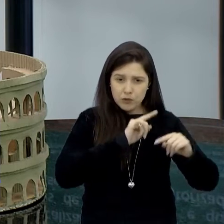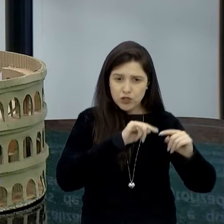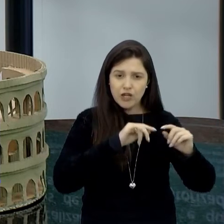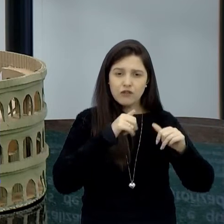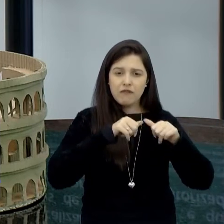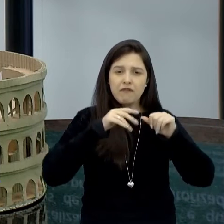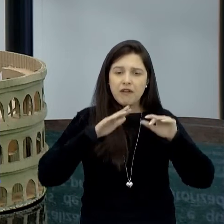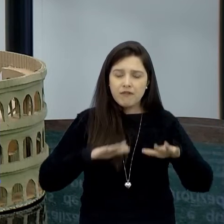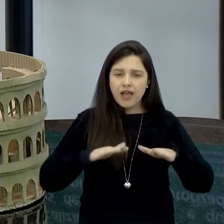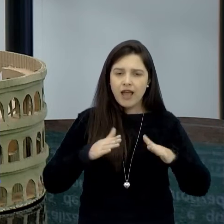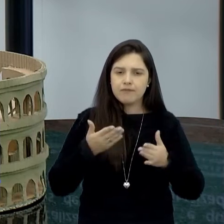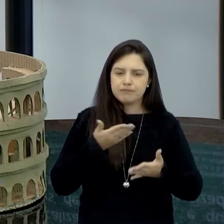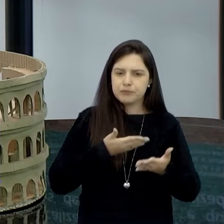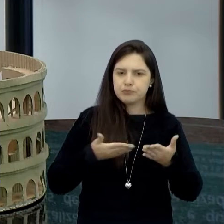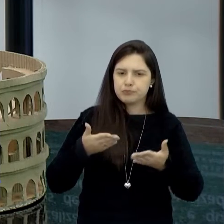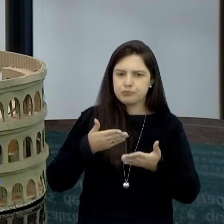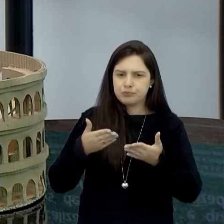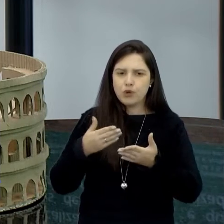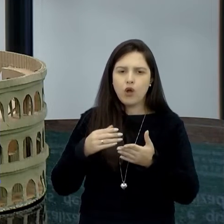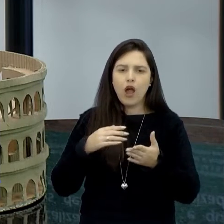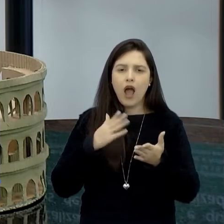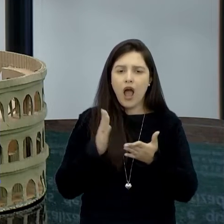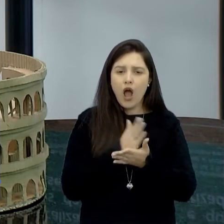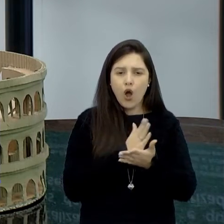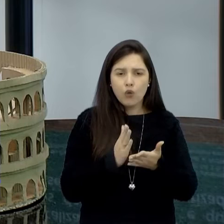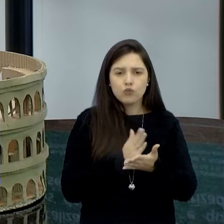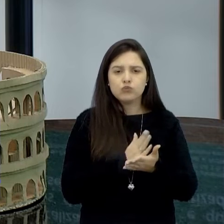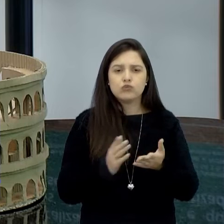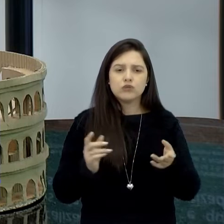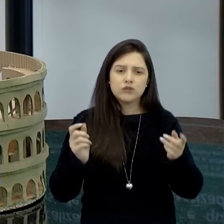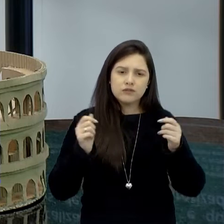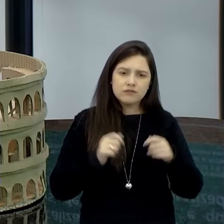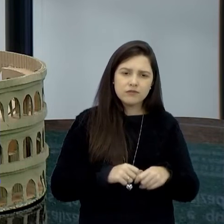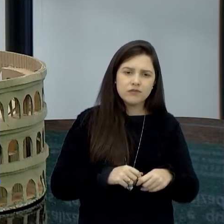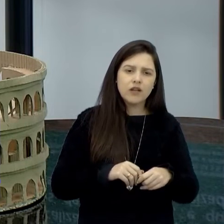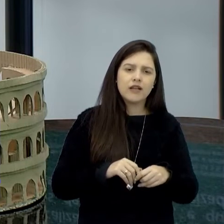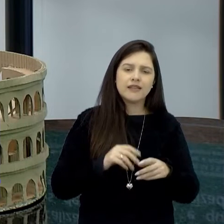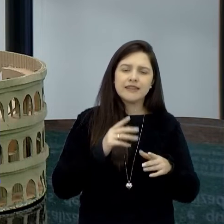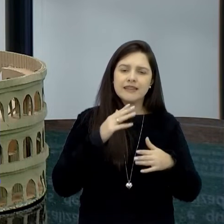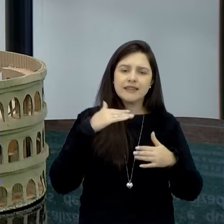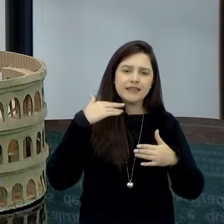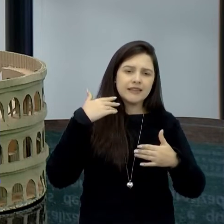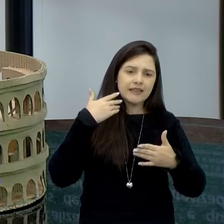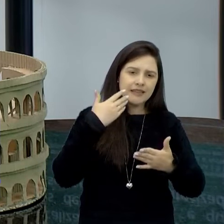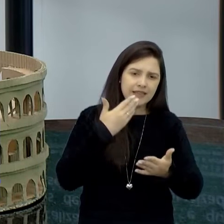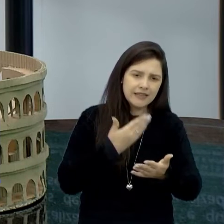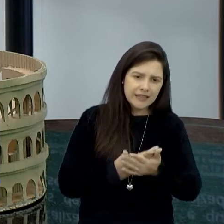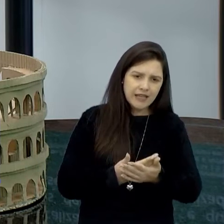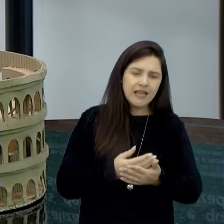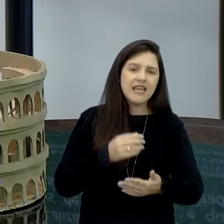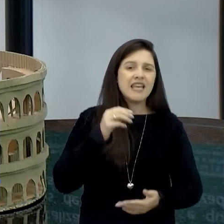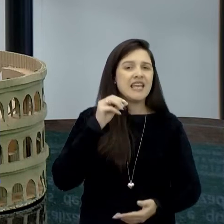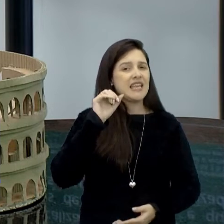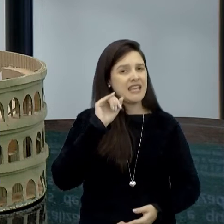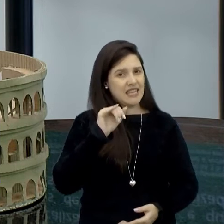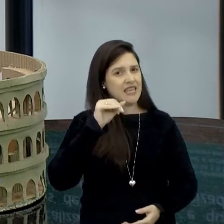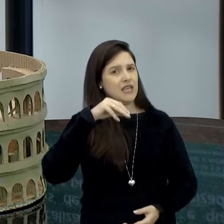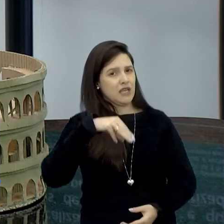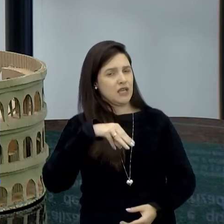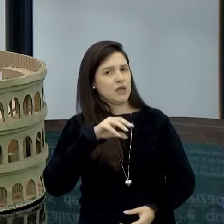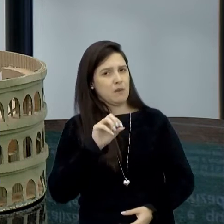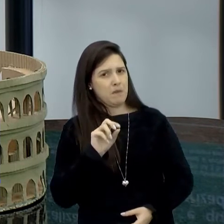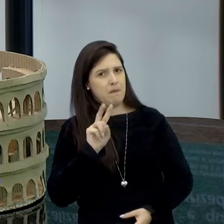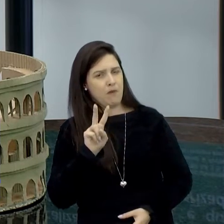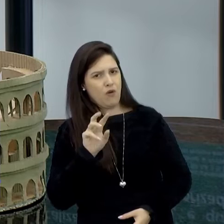ficar itinerante em alguns museus e passando por uma temporada. Esses são os bens imóveis, eles são